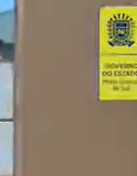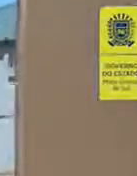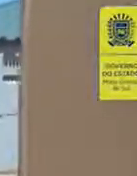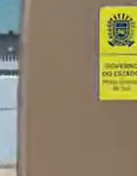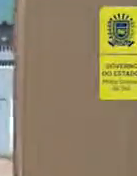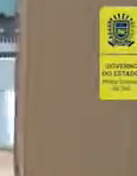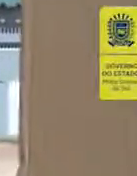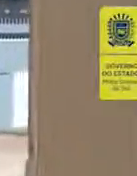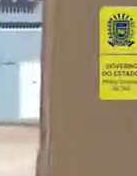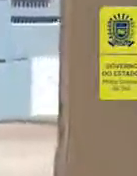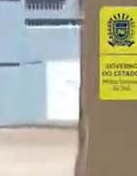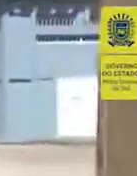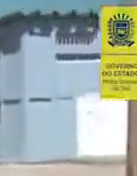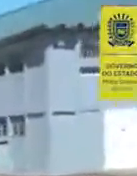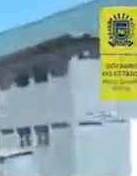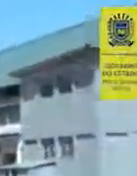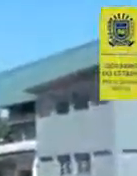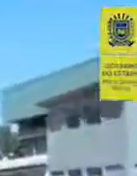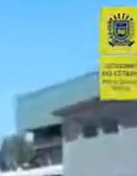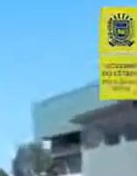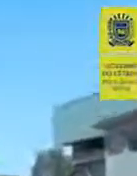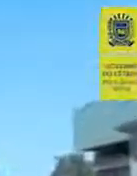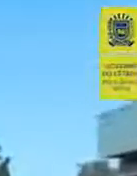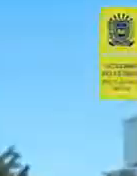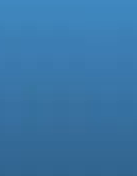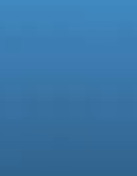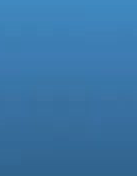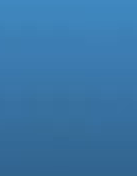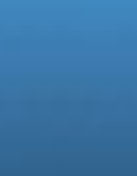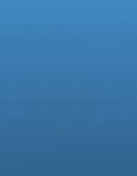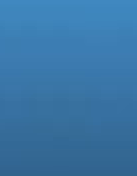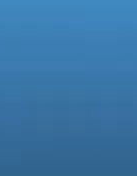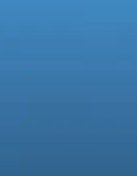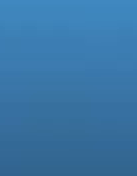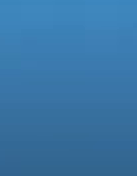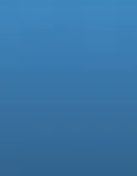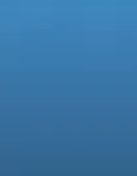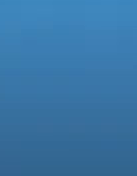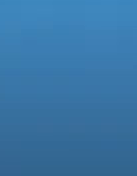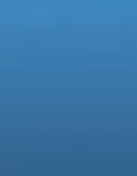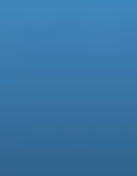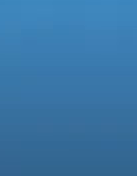para que a gente possa fazer o enfrentamento da cor 2019 aqui no estado